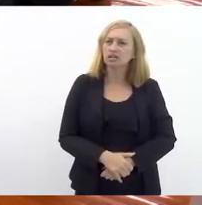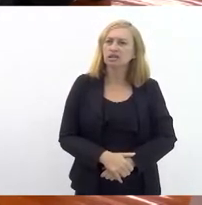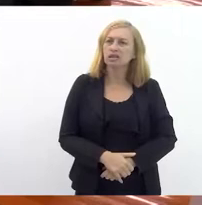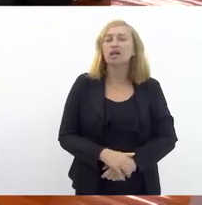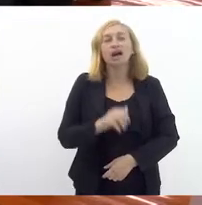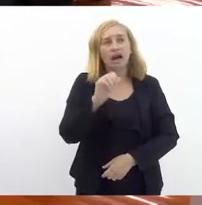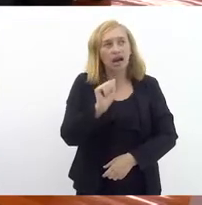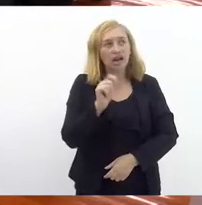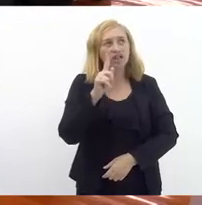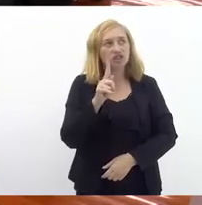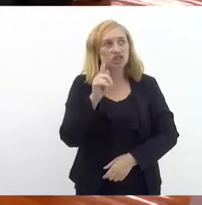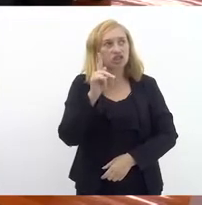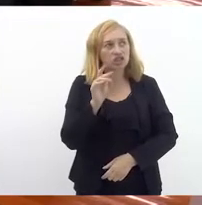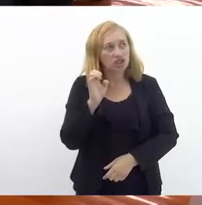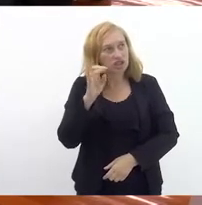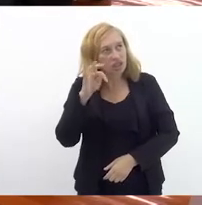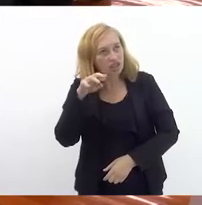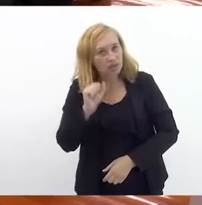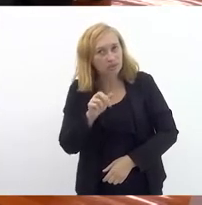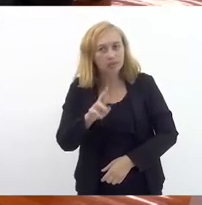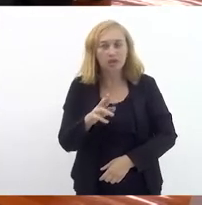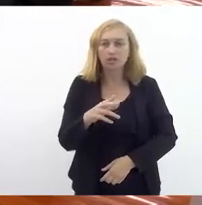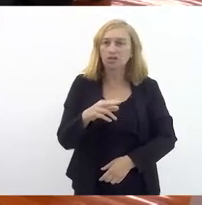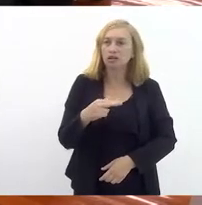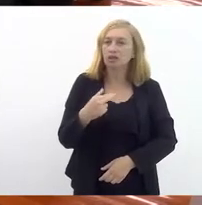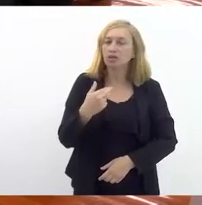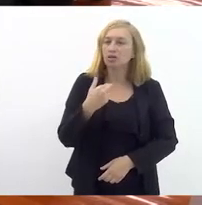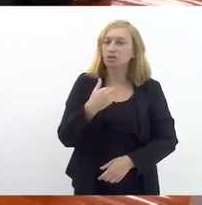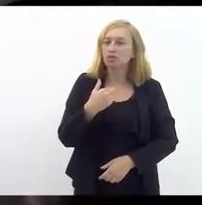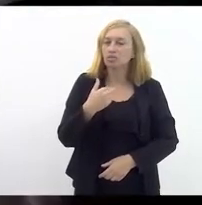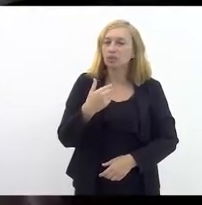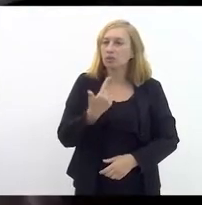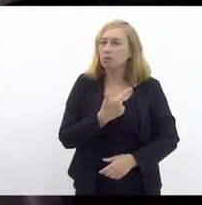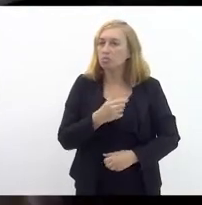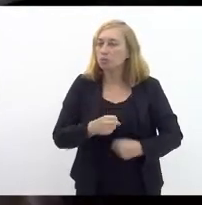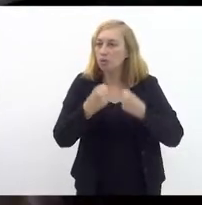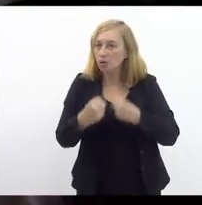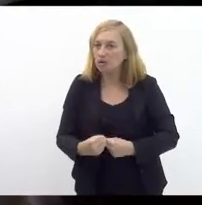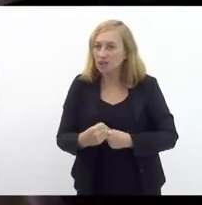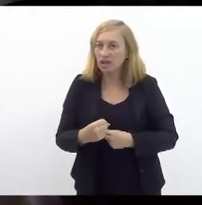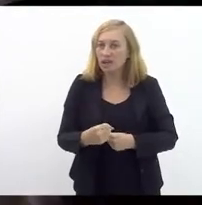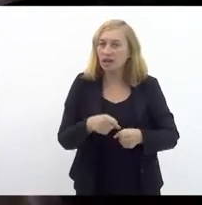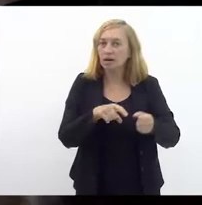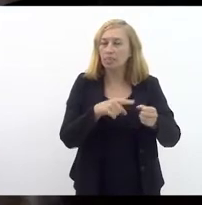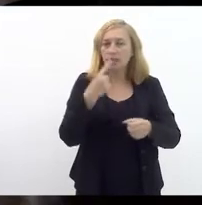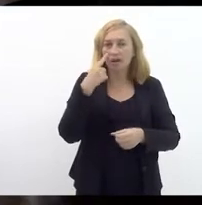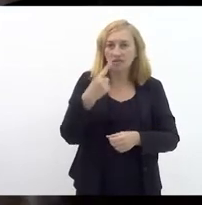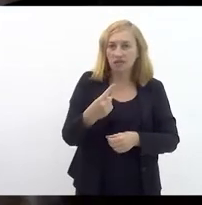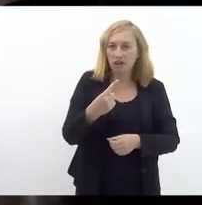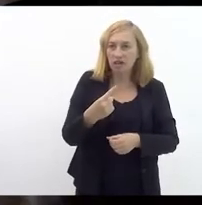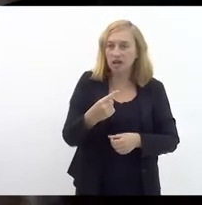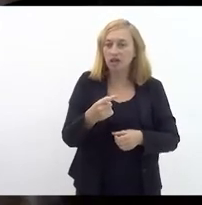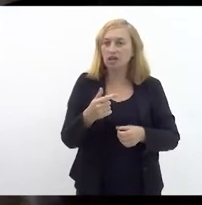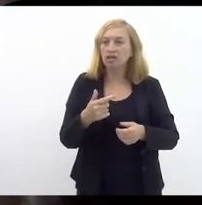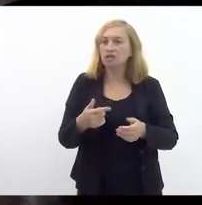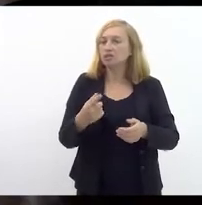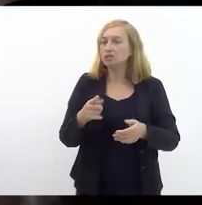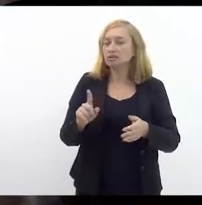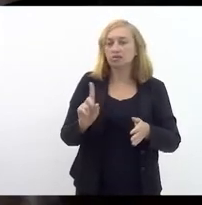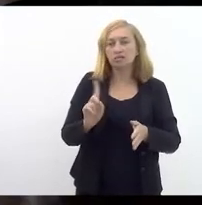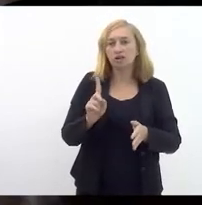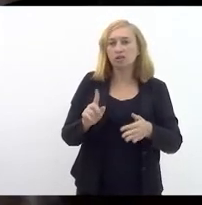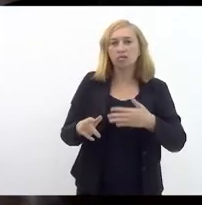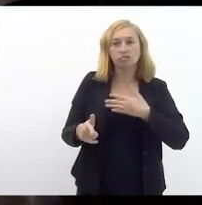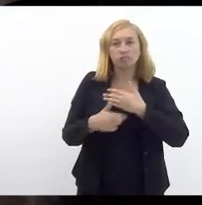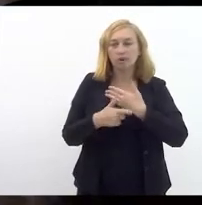Novamente, a Getransp não tem a competência para definir se existe acessibilidade ou não, porque não cabe dentro do escopo das nossas